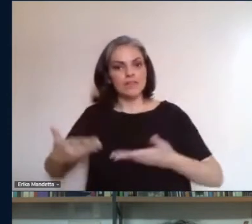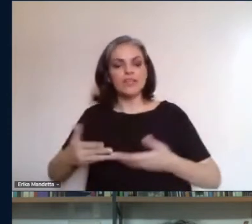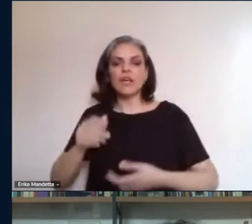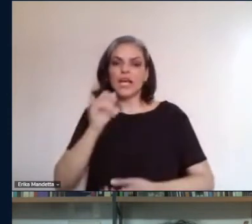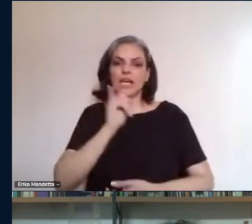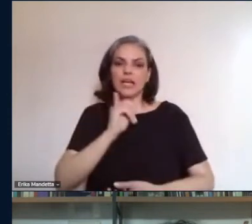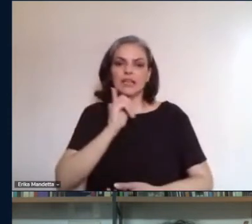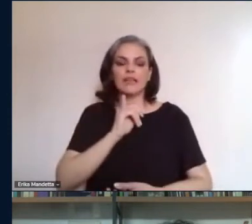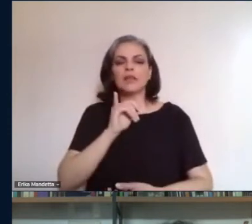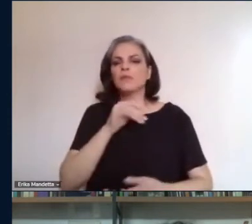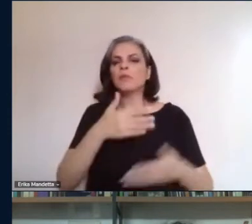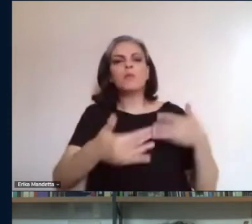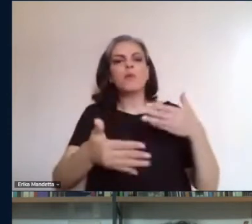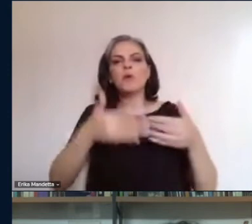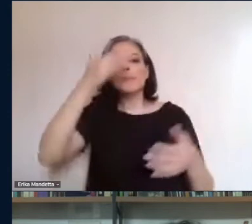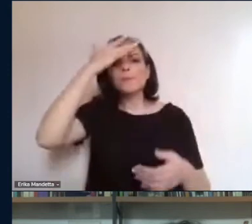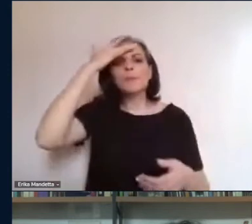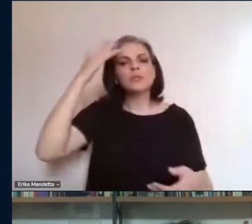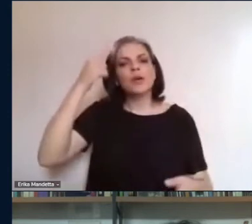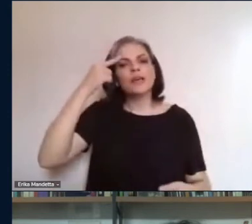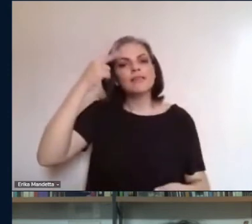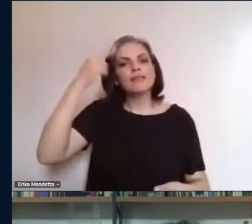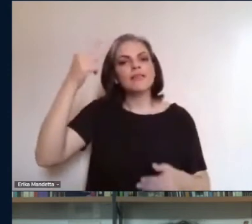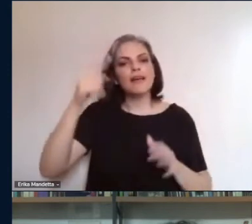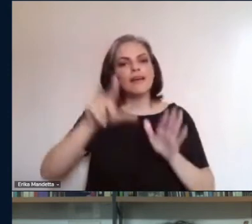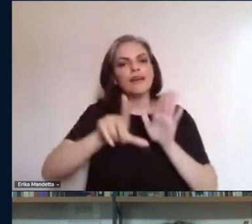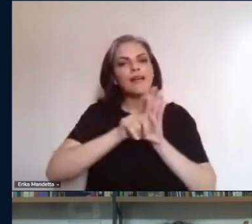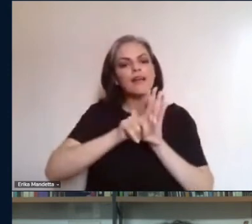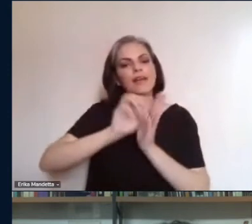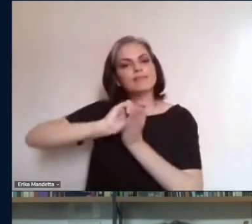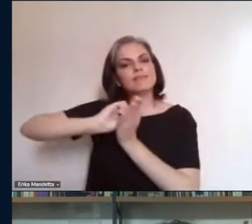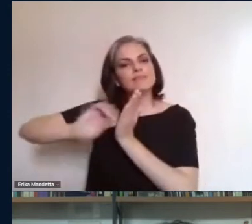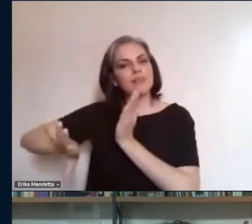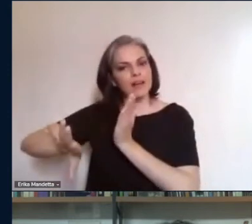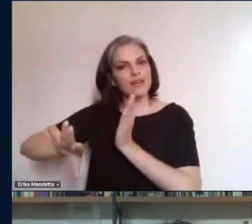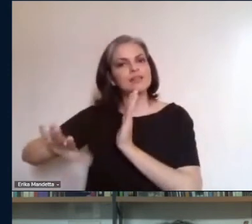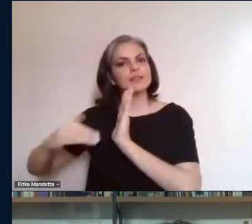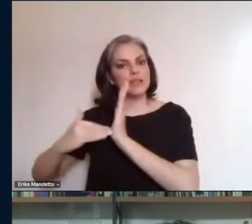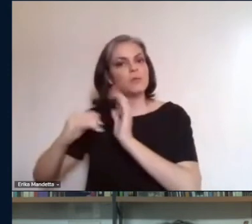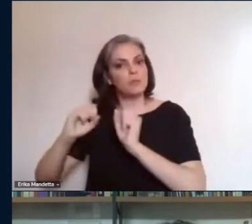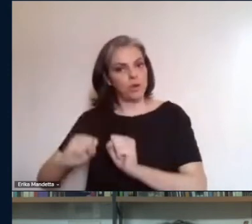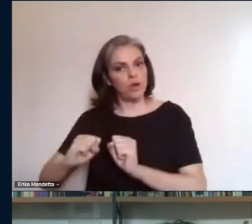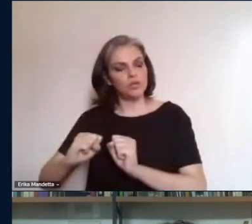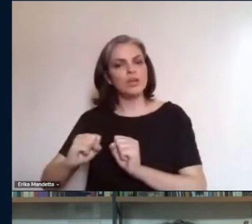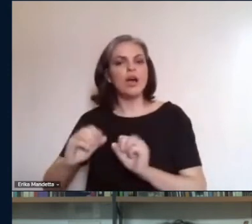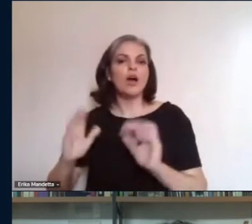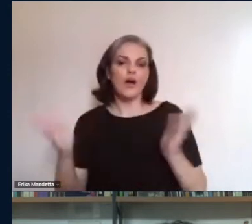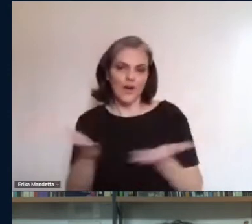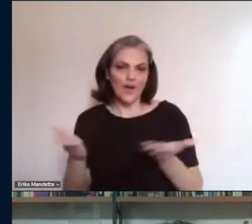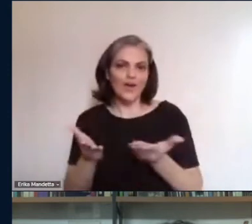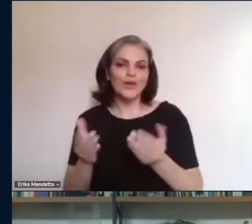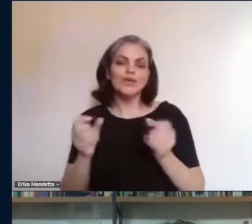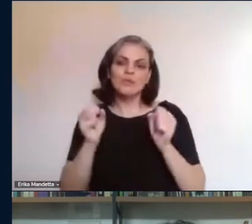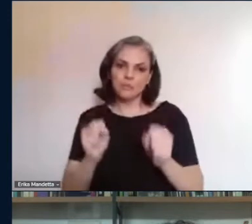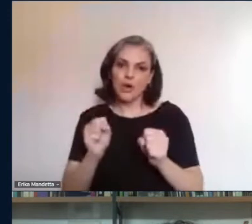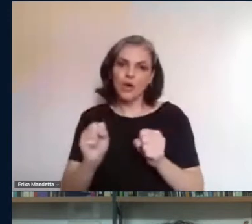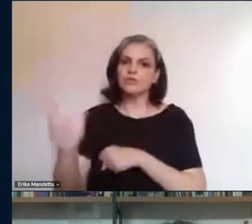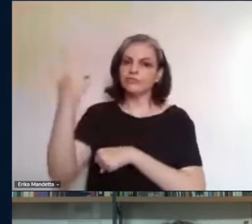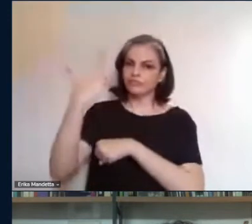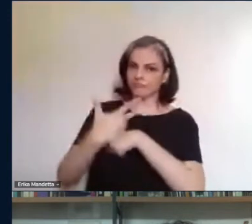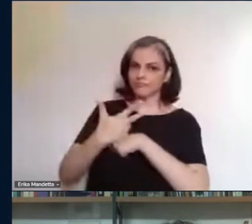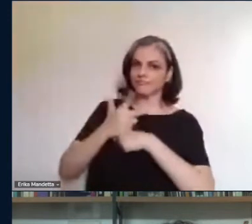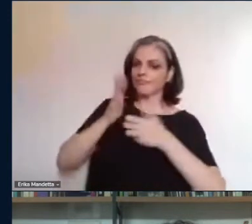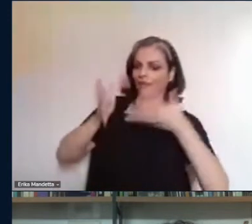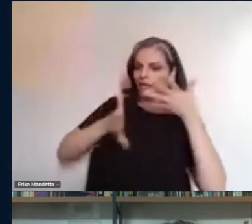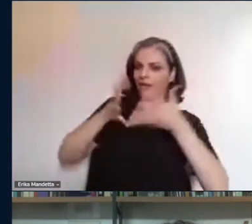legislativa para o Senado, e isso pode ser feito em libras, por exemplo, o surdo pode gravar um vídeo e